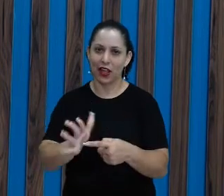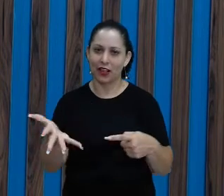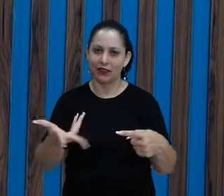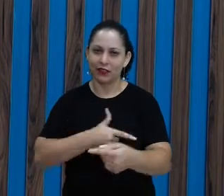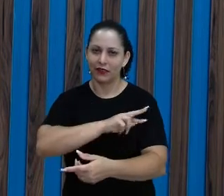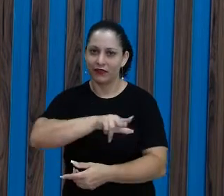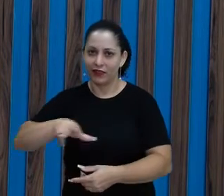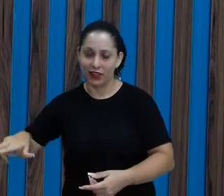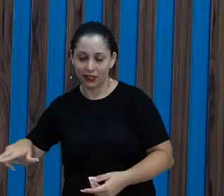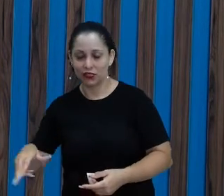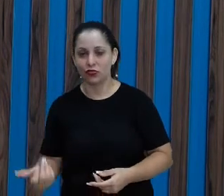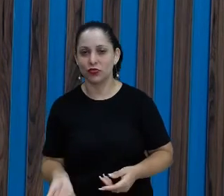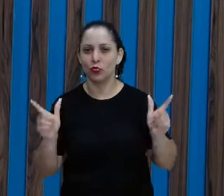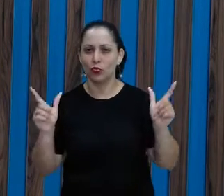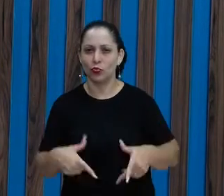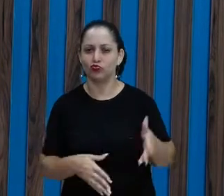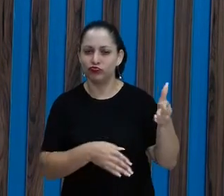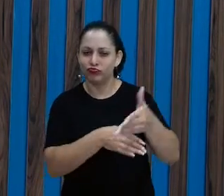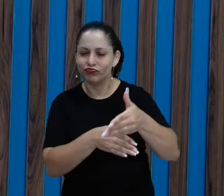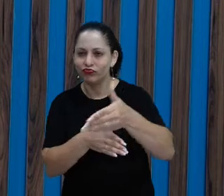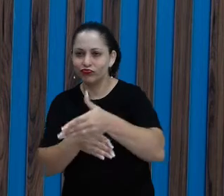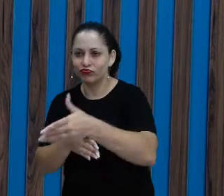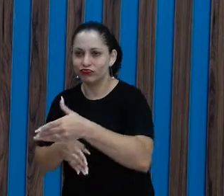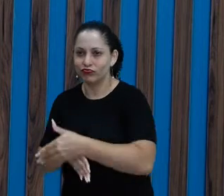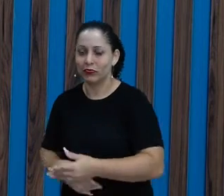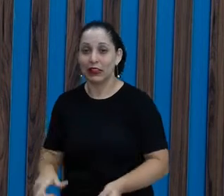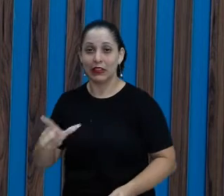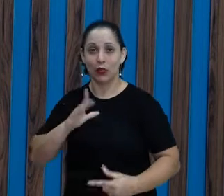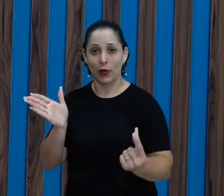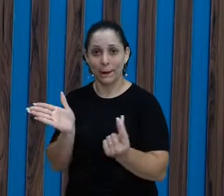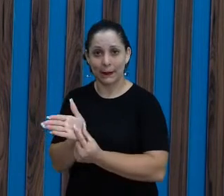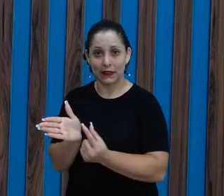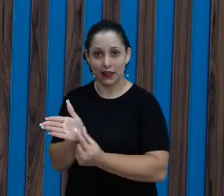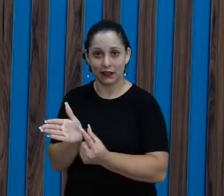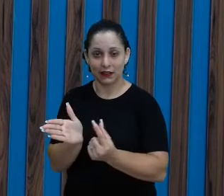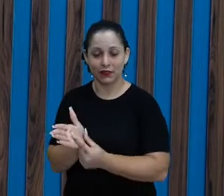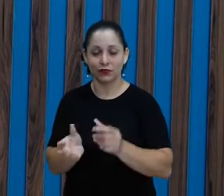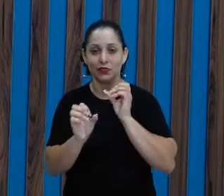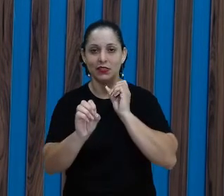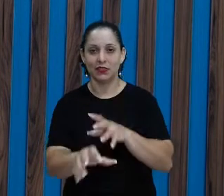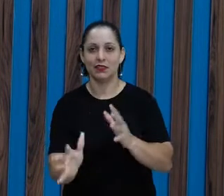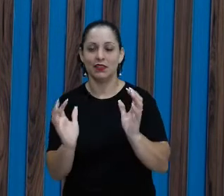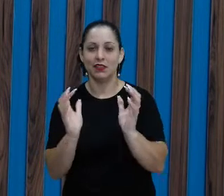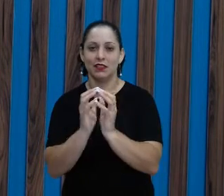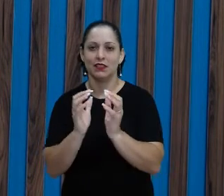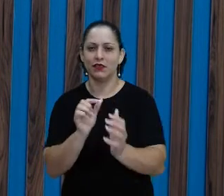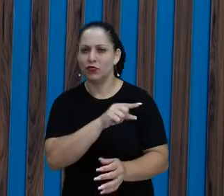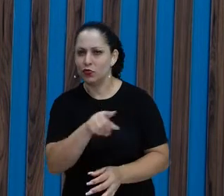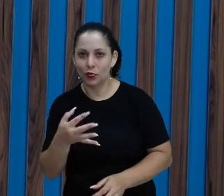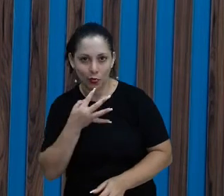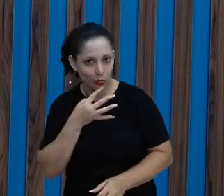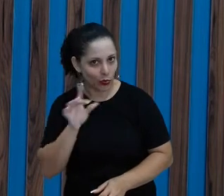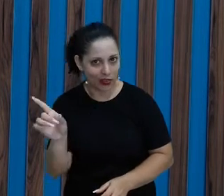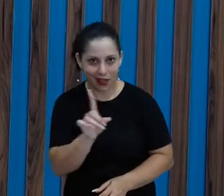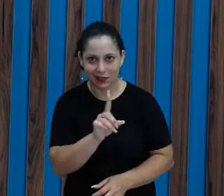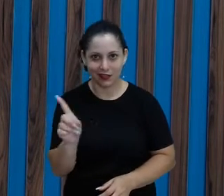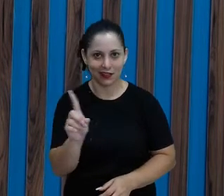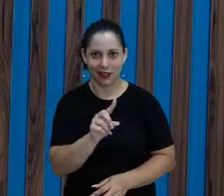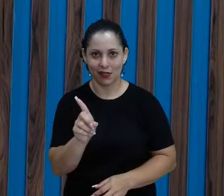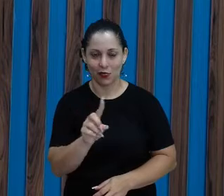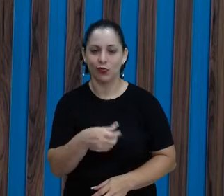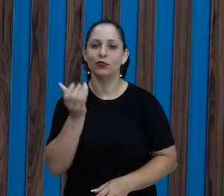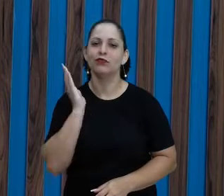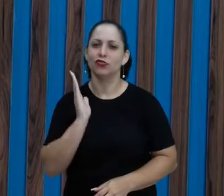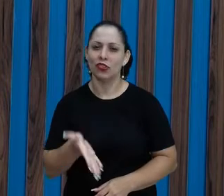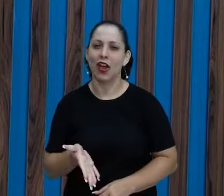que vocês vão poder acompanhar. Então, temos aí o aplicativo do Educa Recife. Se você ainda não conhece, se você não